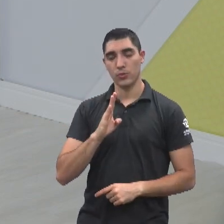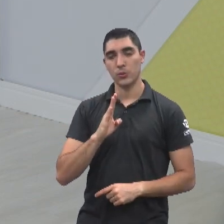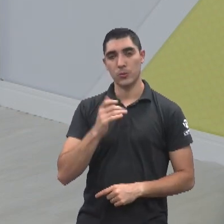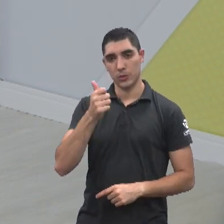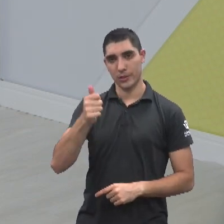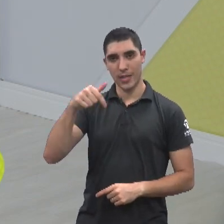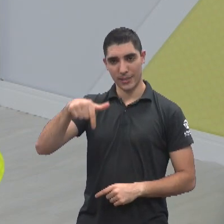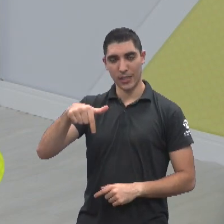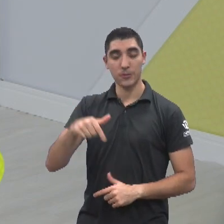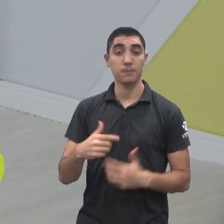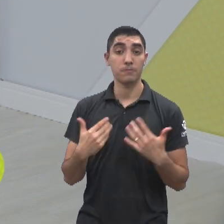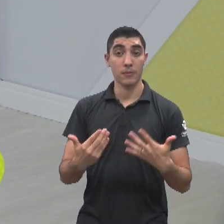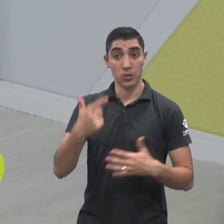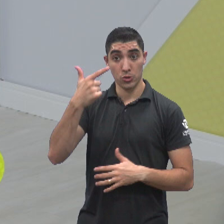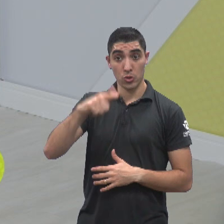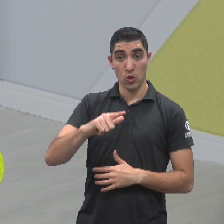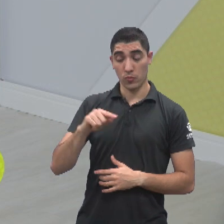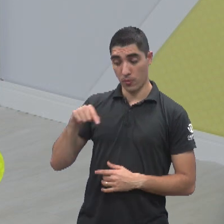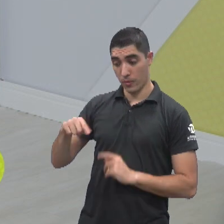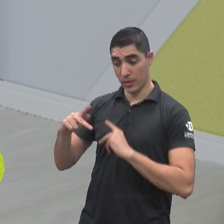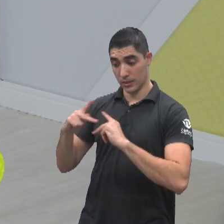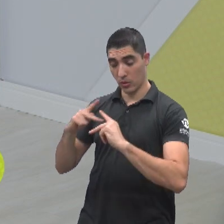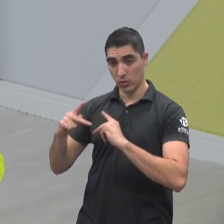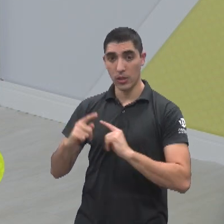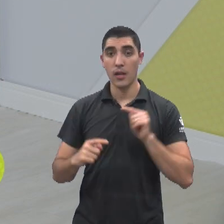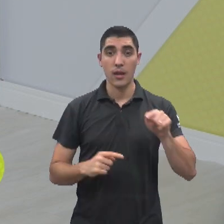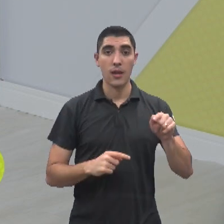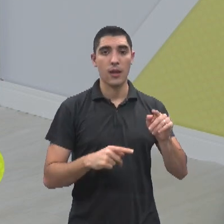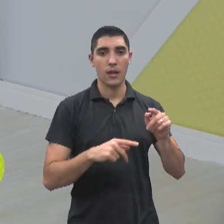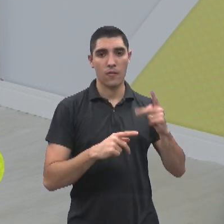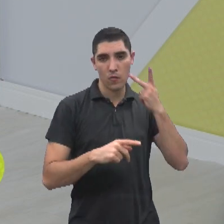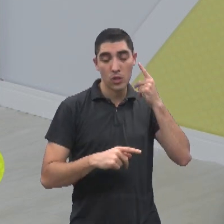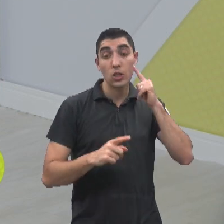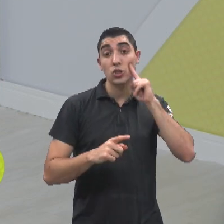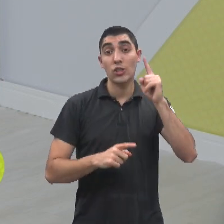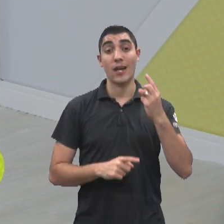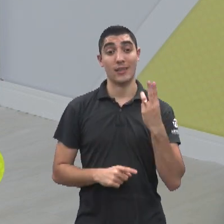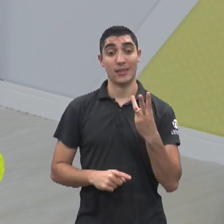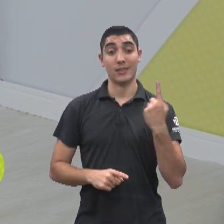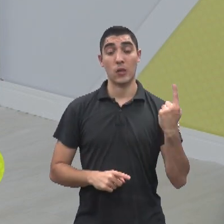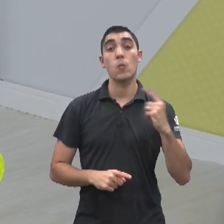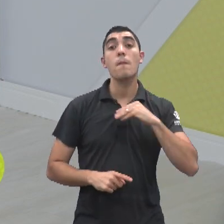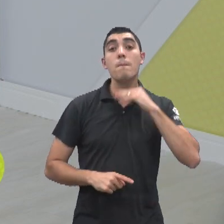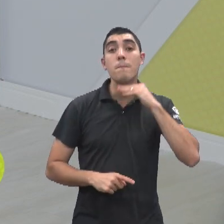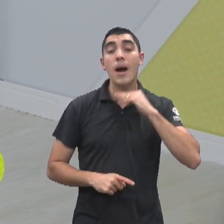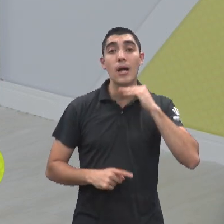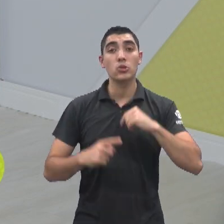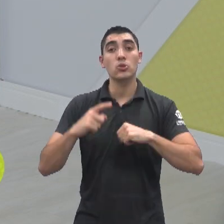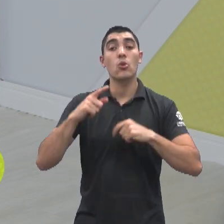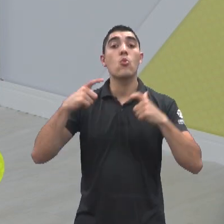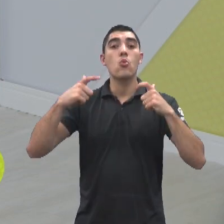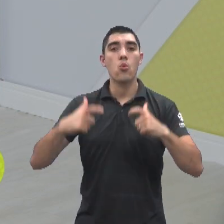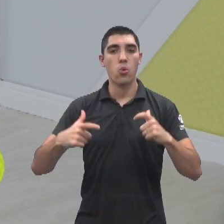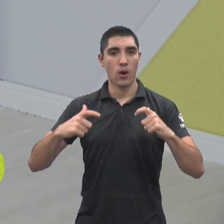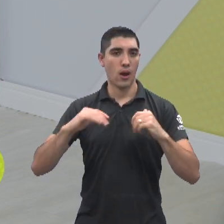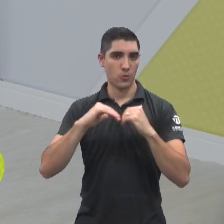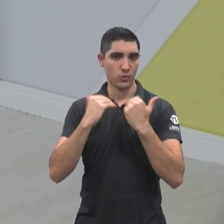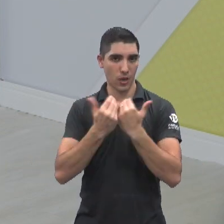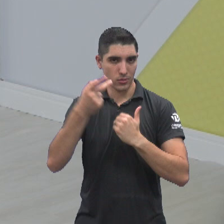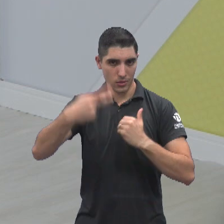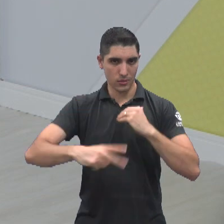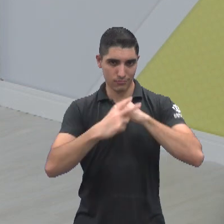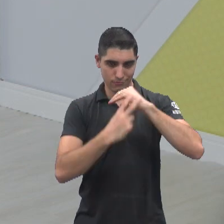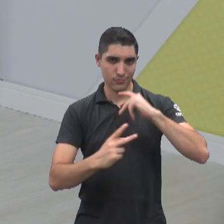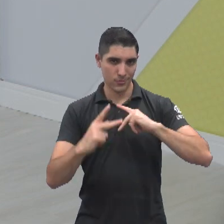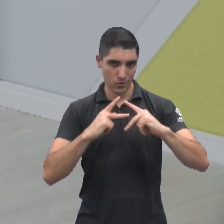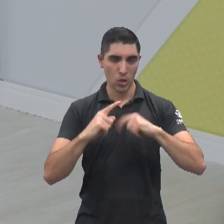você, São José e Fortaleza, próximo dia 31 de março, 7h30 da noite, na Farmaconde Arena, tá certo? Brunão, para a gente